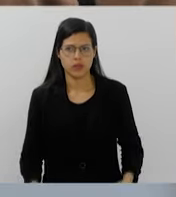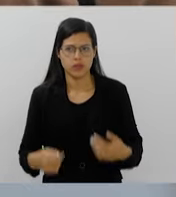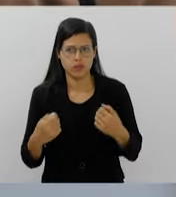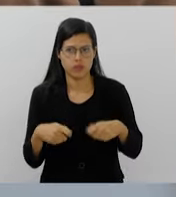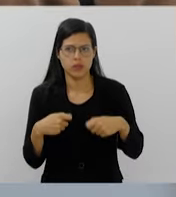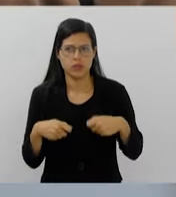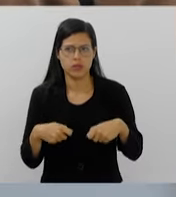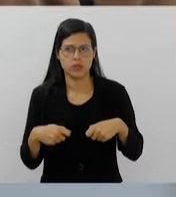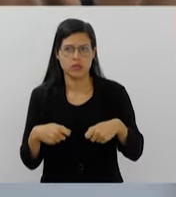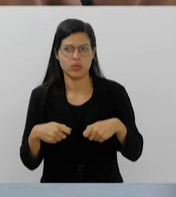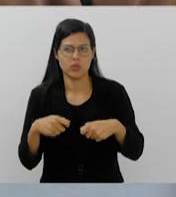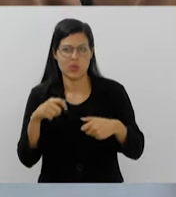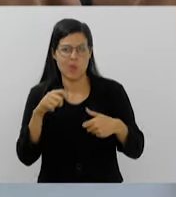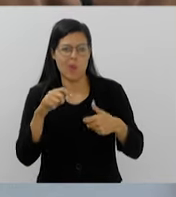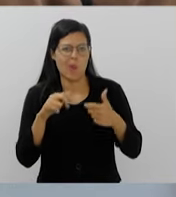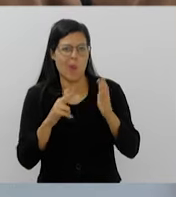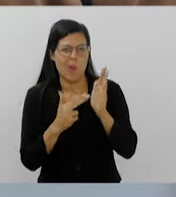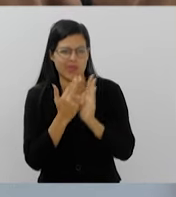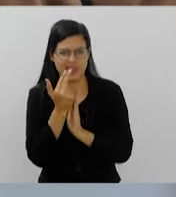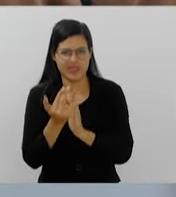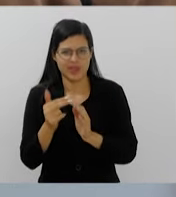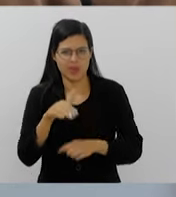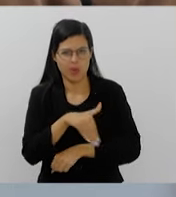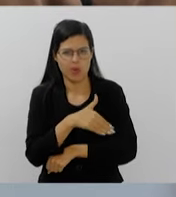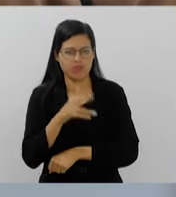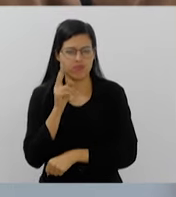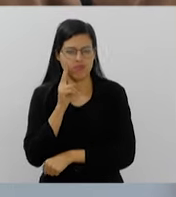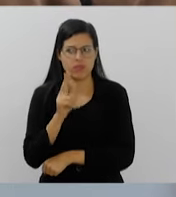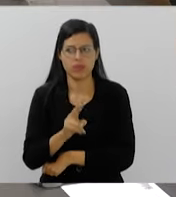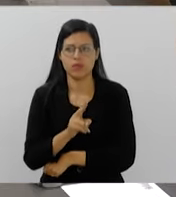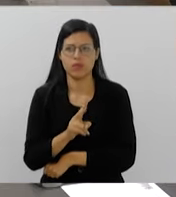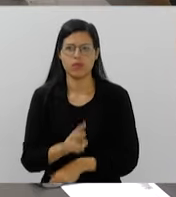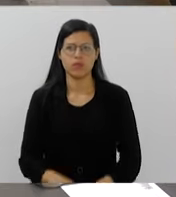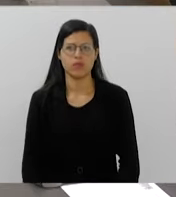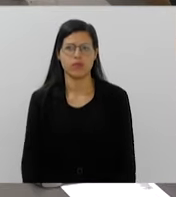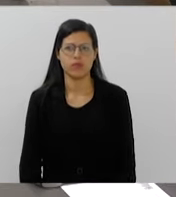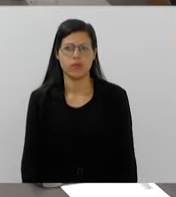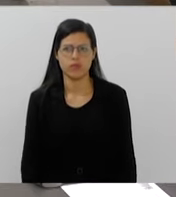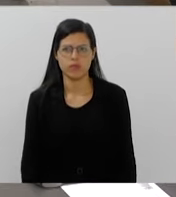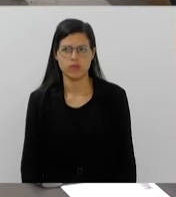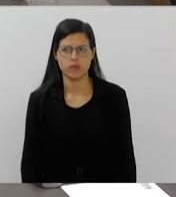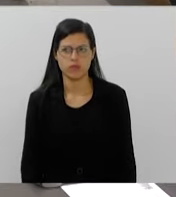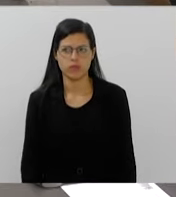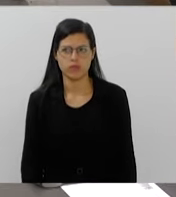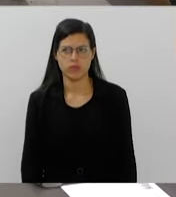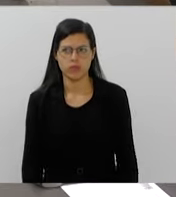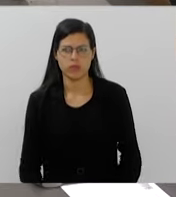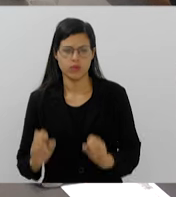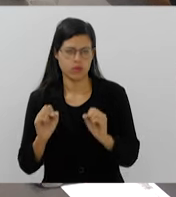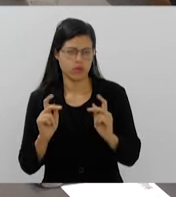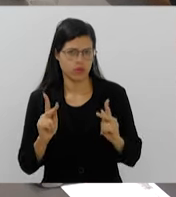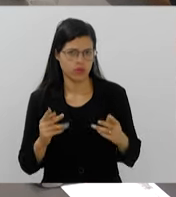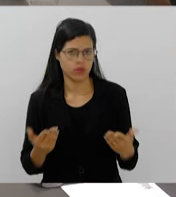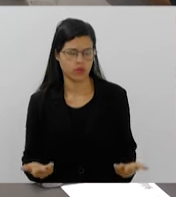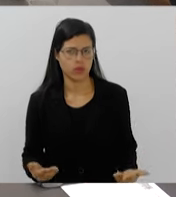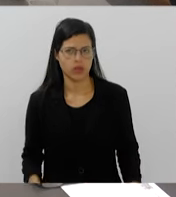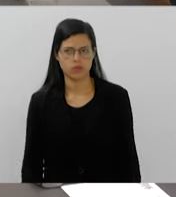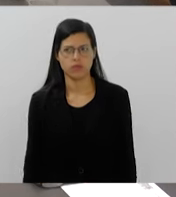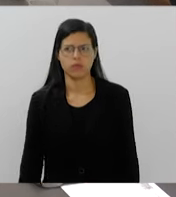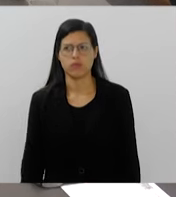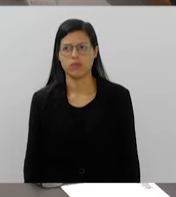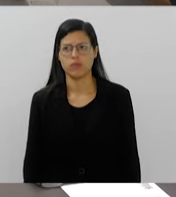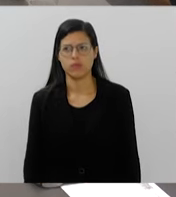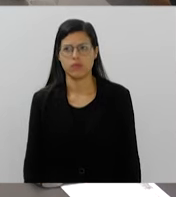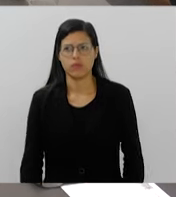ver. É, que aí só acrescenta no texto para ele tramitar com a... Ok. Mas tem que ver como é que ela... Aí não